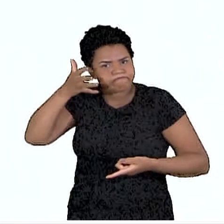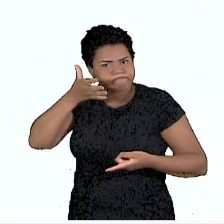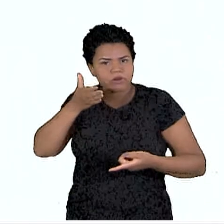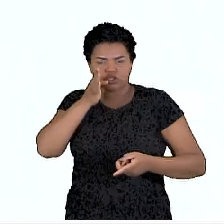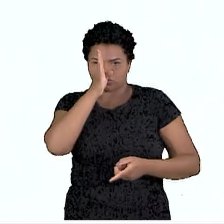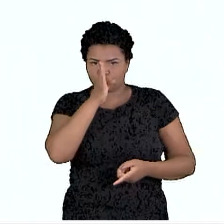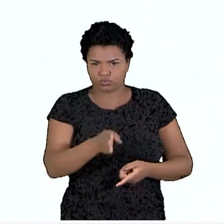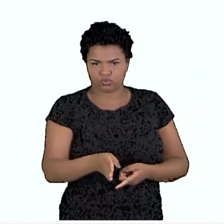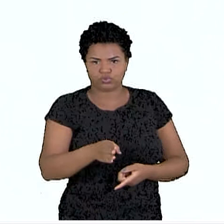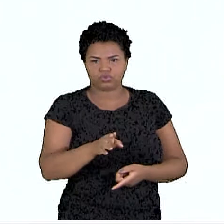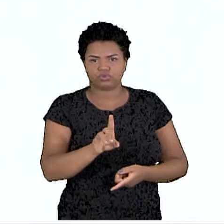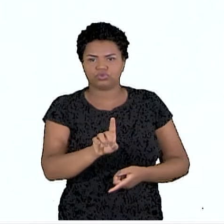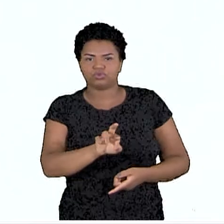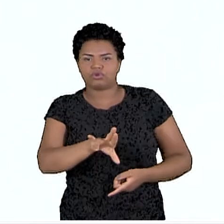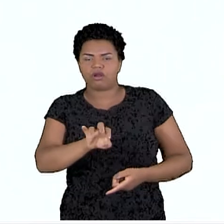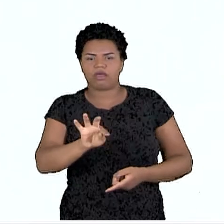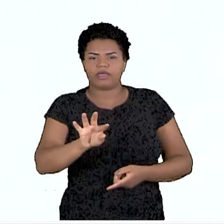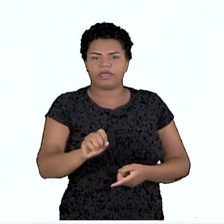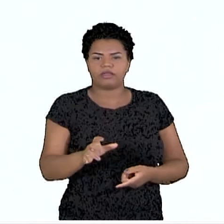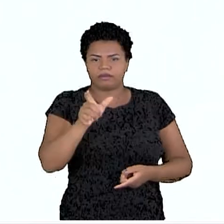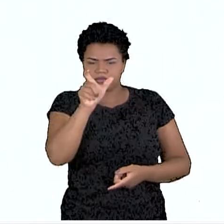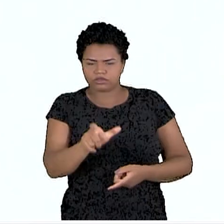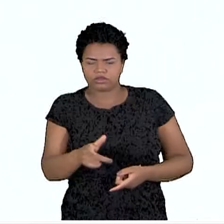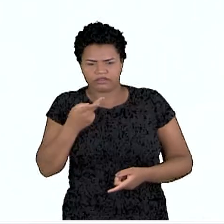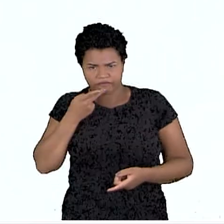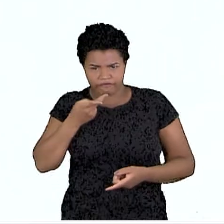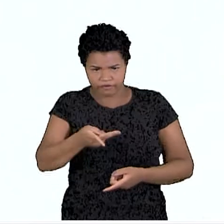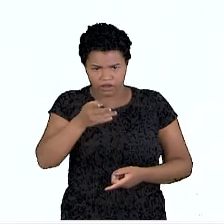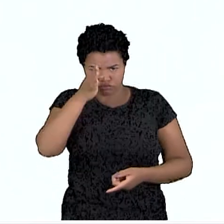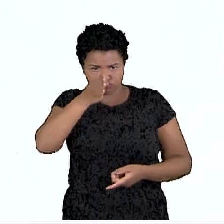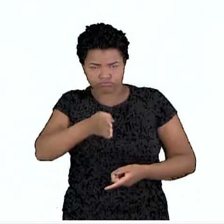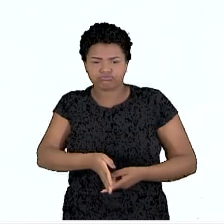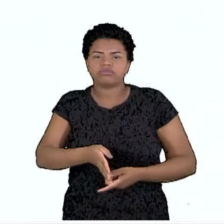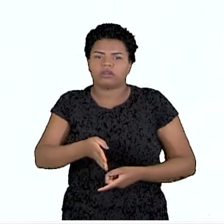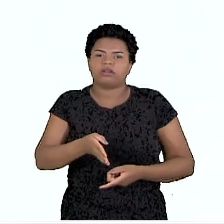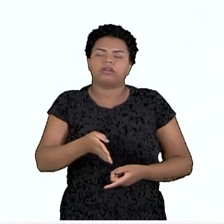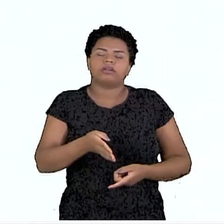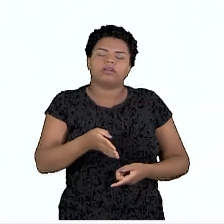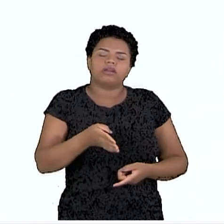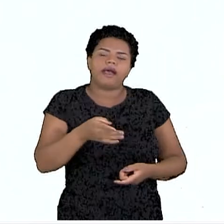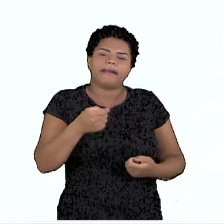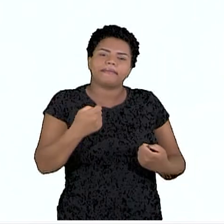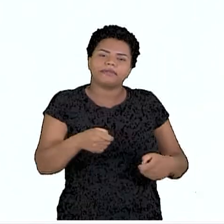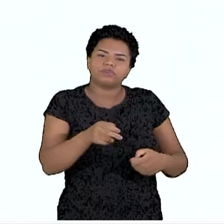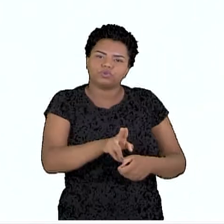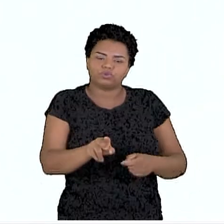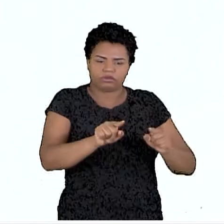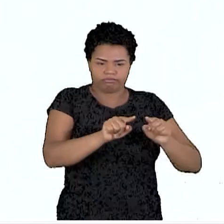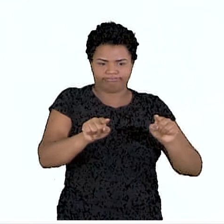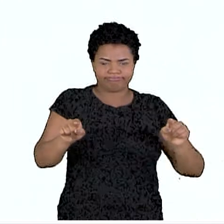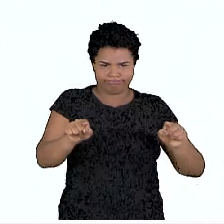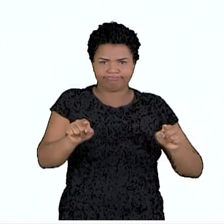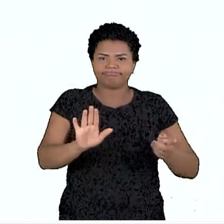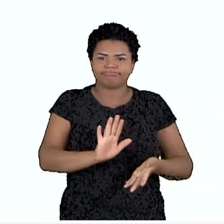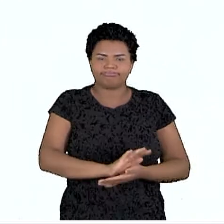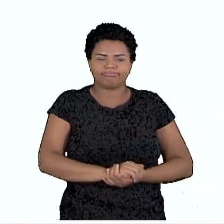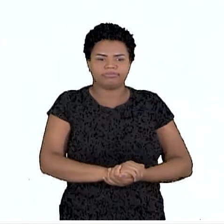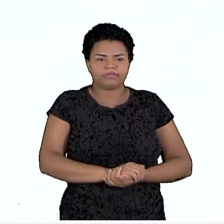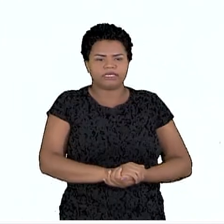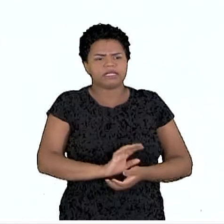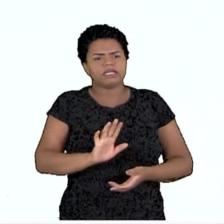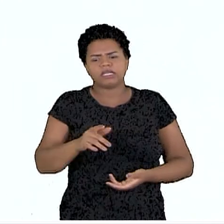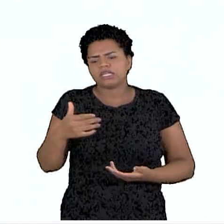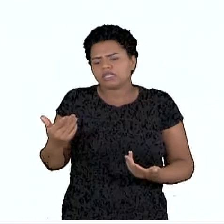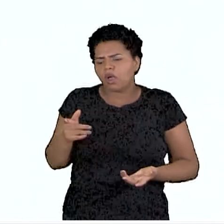direto. Quando o personagem fala no seu discurso direto, é necessário usar o quê? O travessão. Então ela